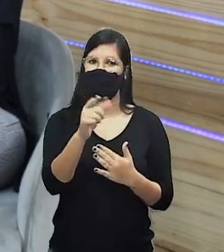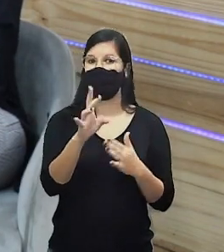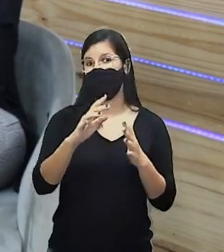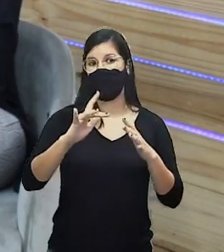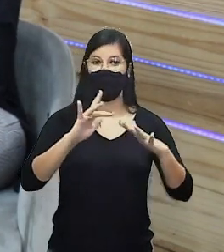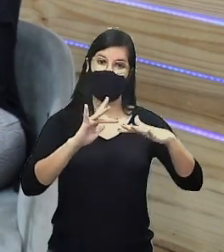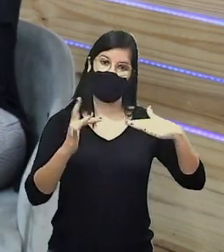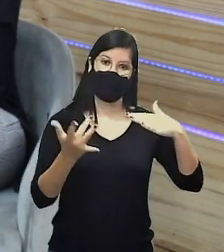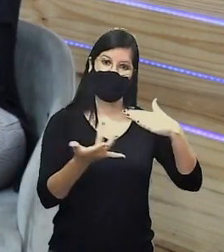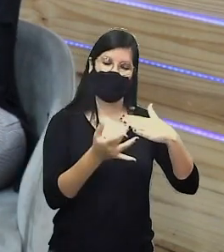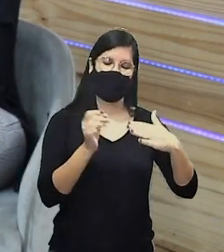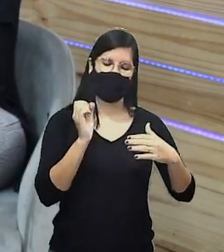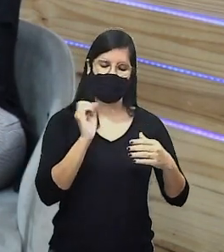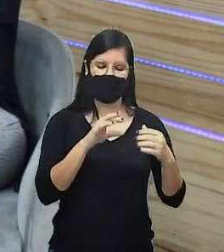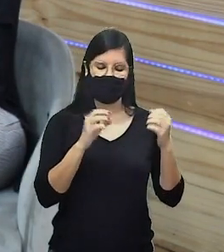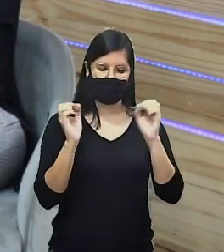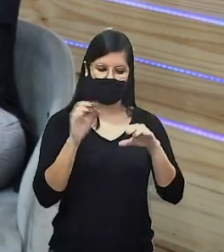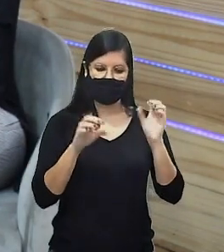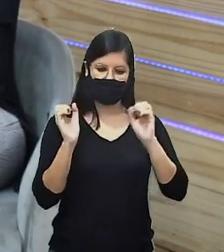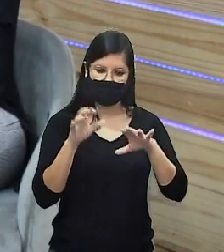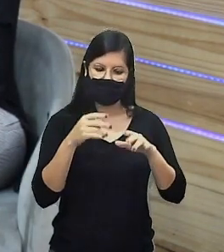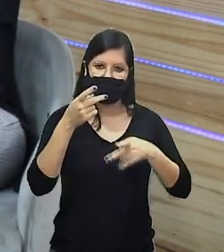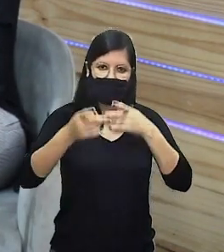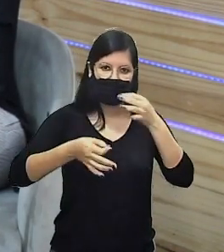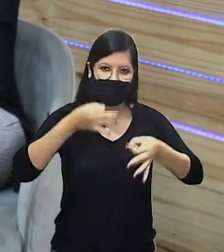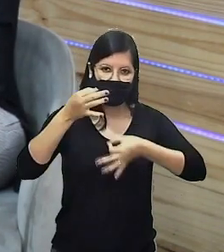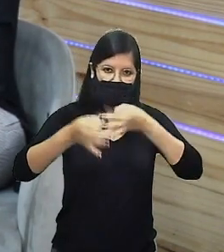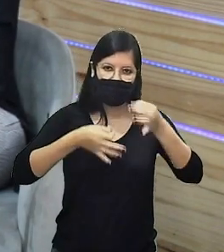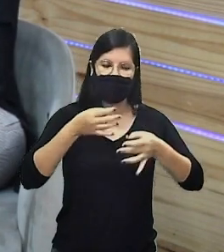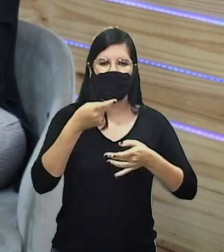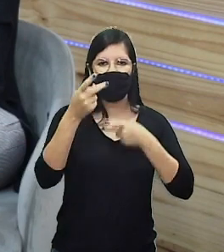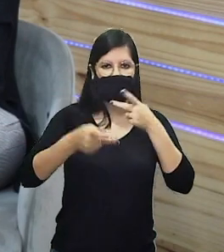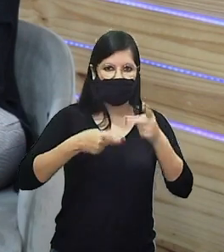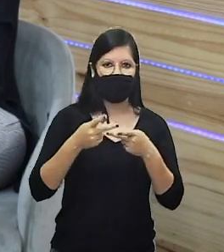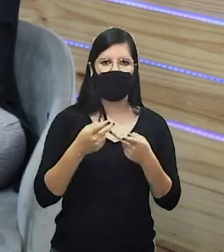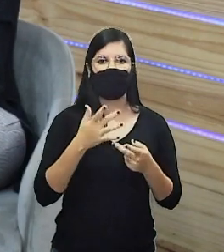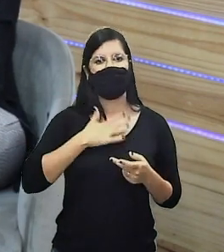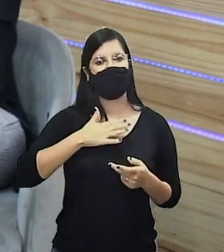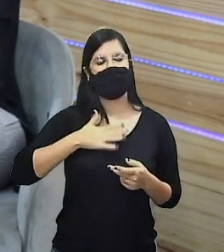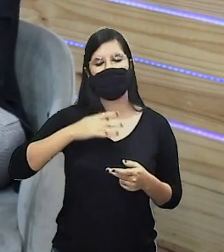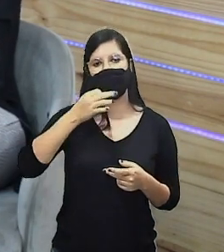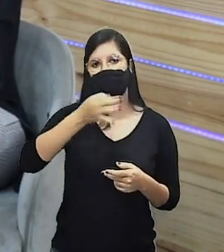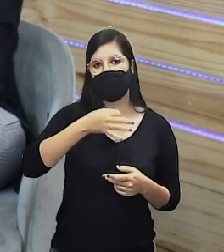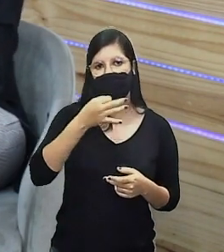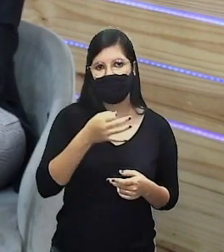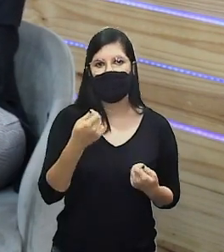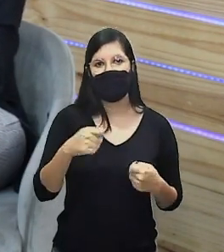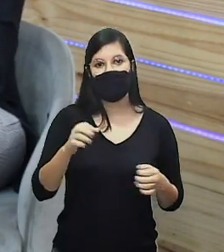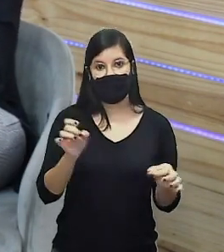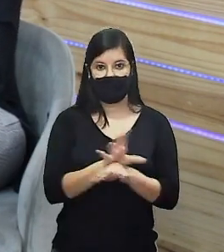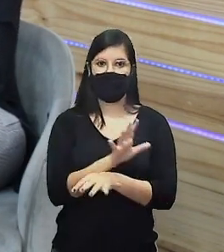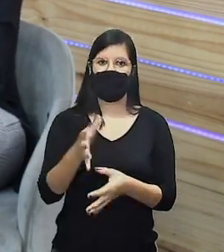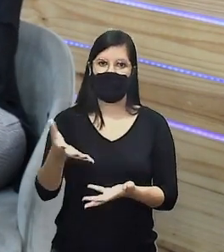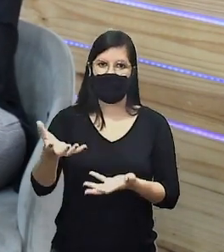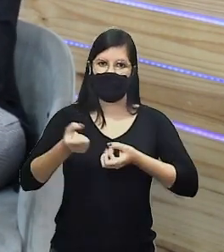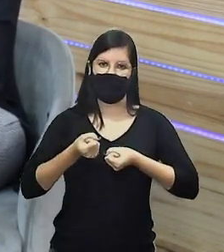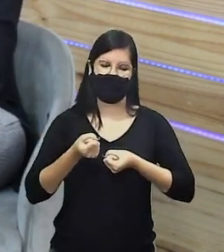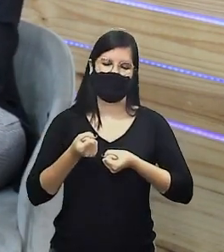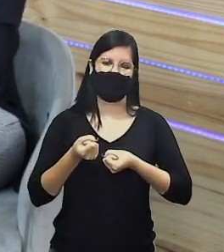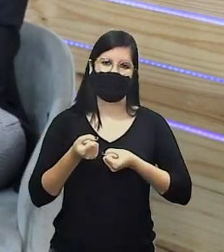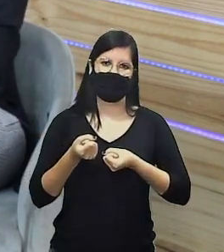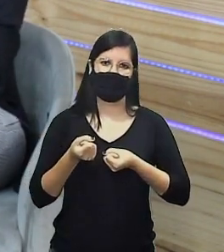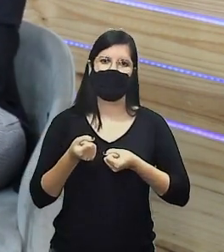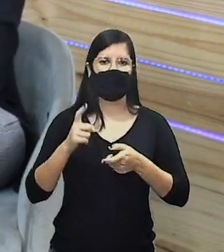lá, né, da forma delas, né, que a gente tem que se preparar para receber, né, essa informação, e